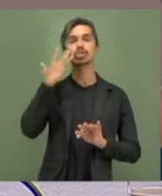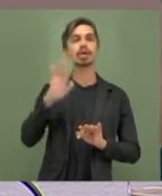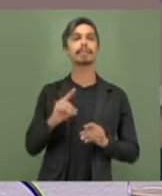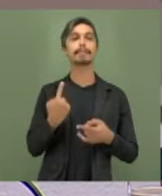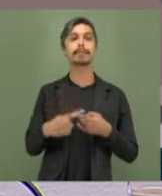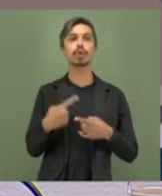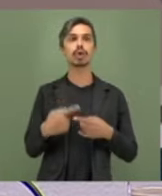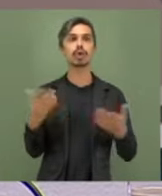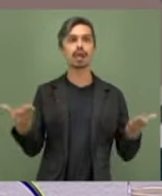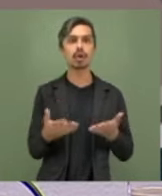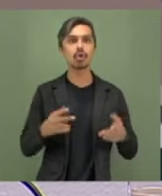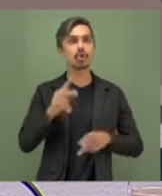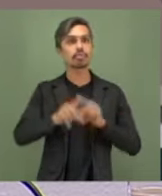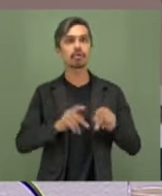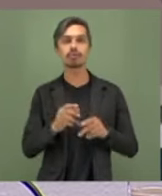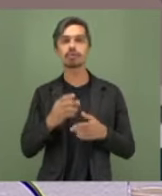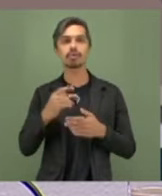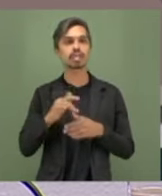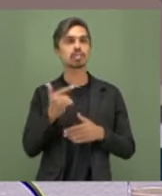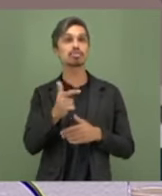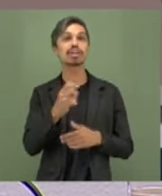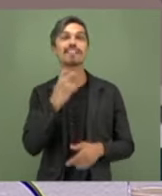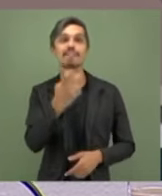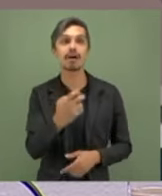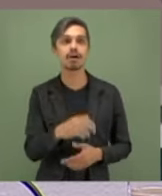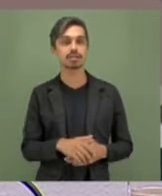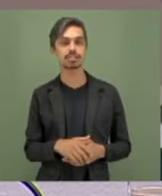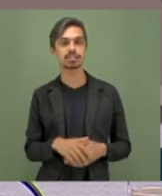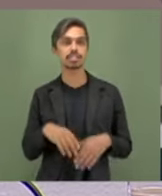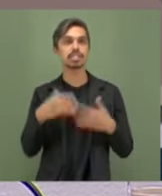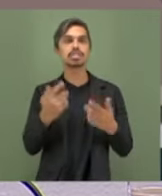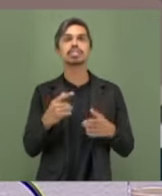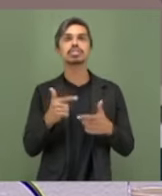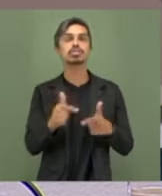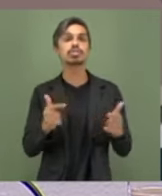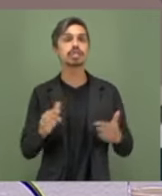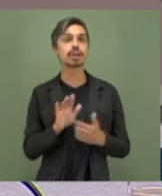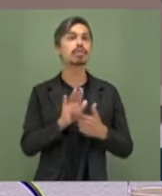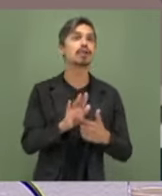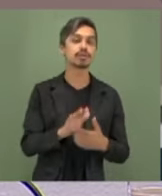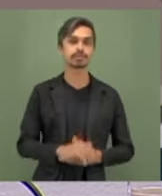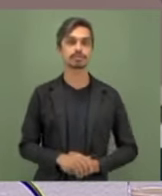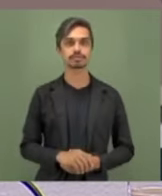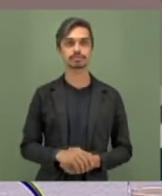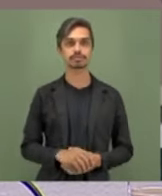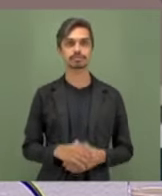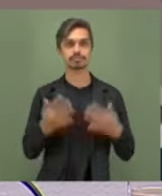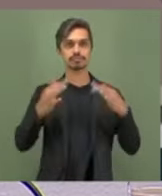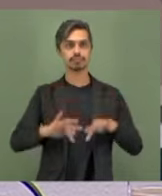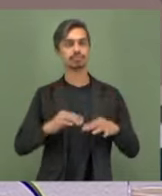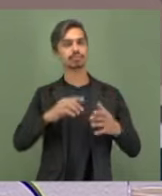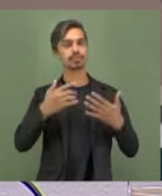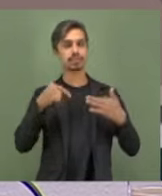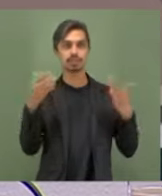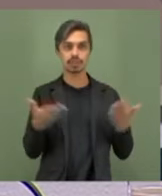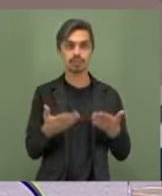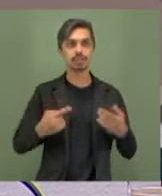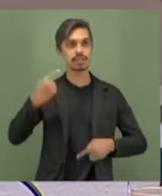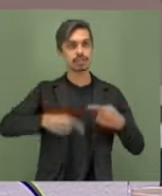nessa altura o povo não tinha voz, eles eram felizes porque não eram expostos. E termino dizendo que é um regime que faz